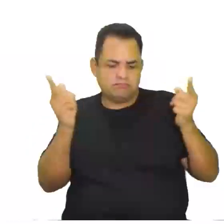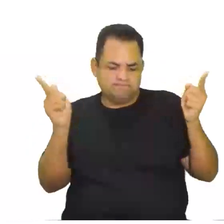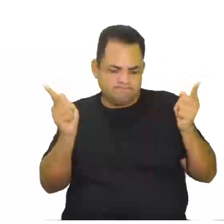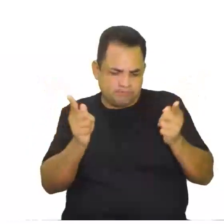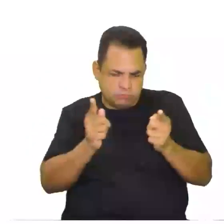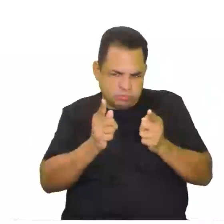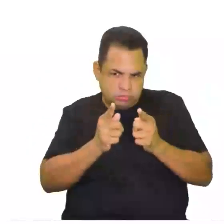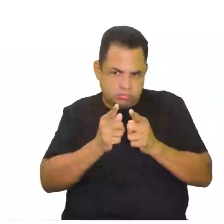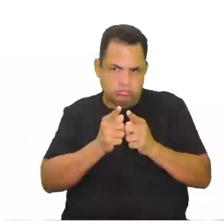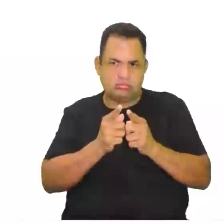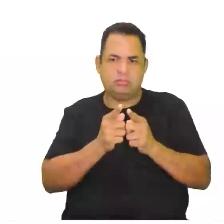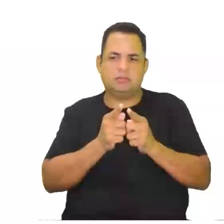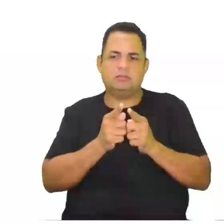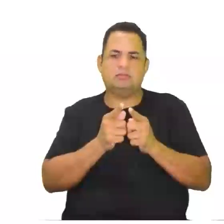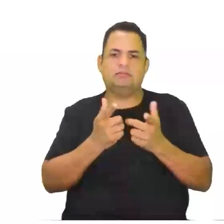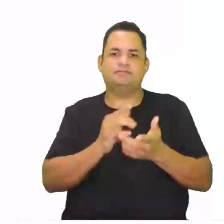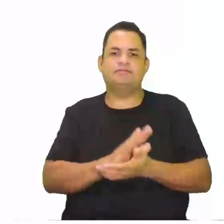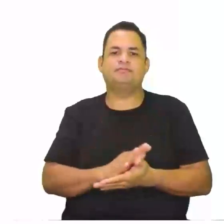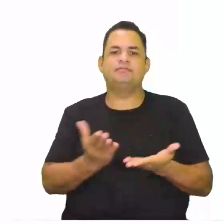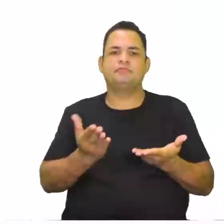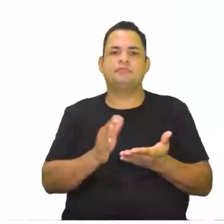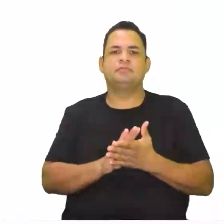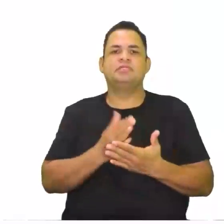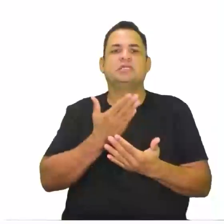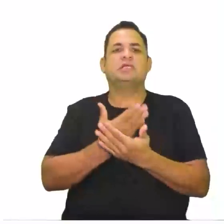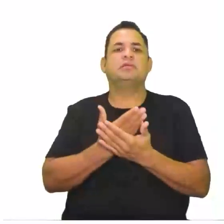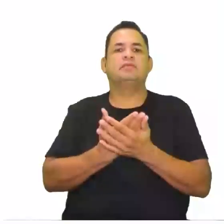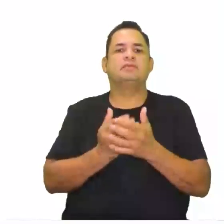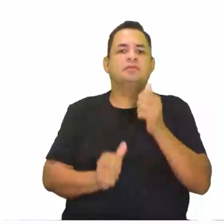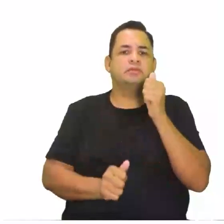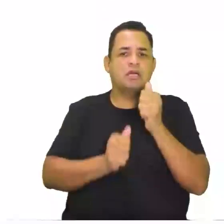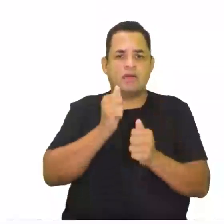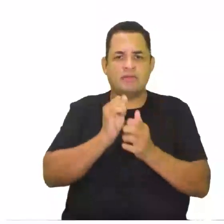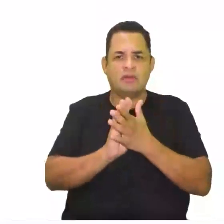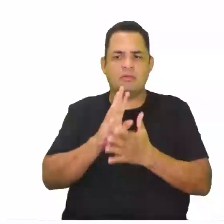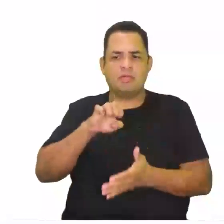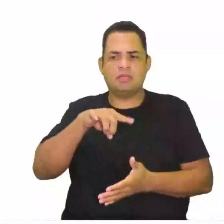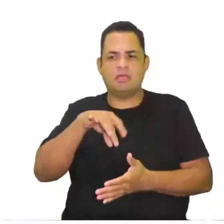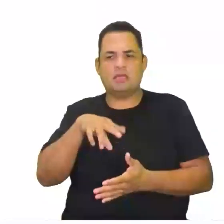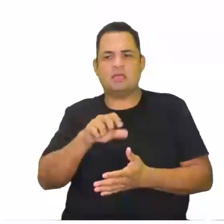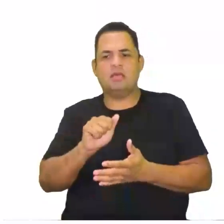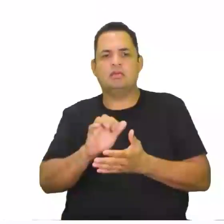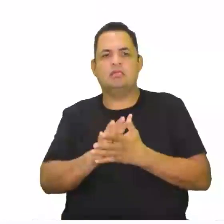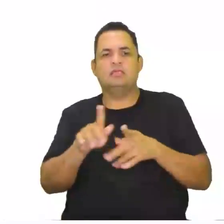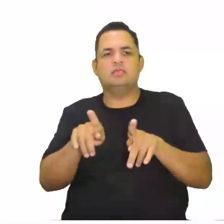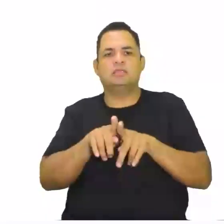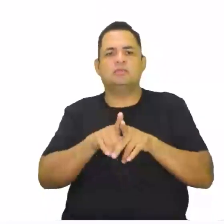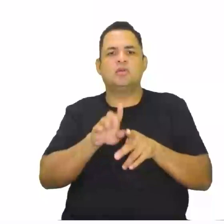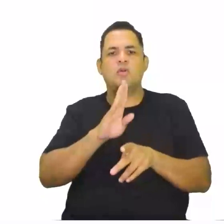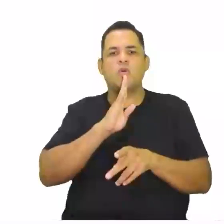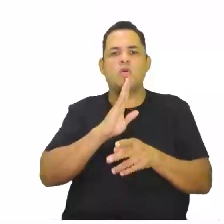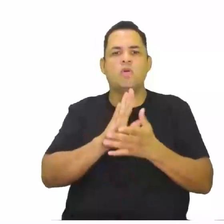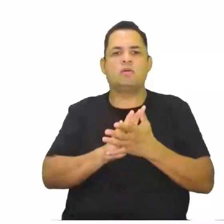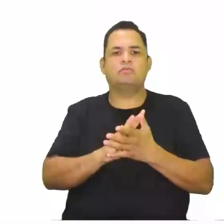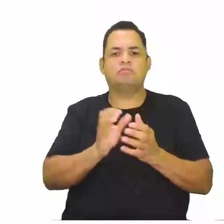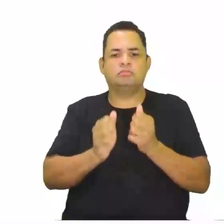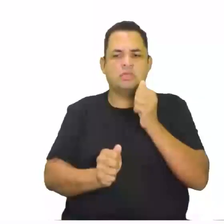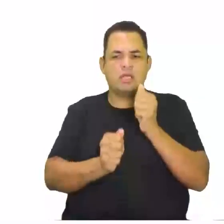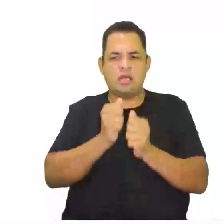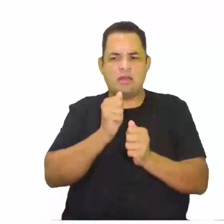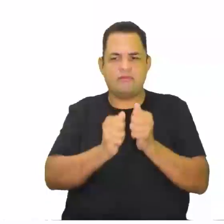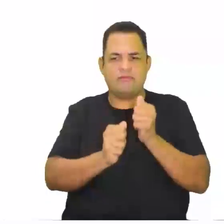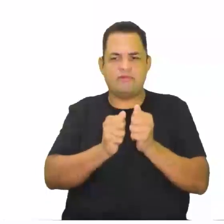em moléculas menores. Na aula também falamos sobre o carvão mineral, que também é conhecido como carvão